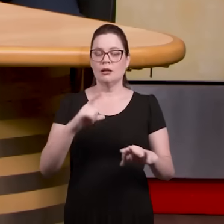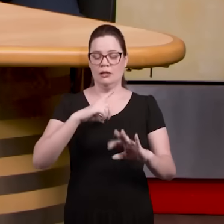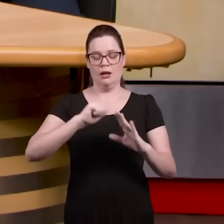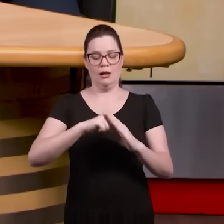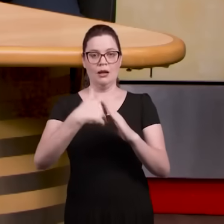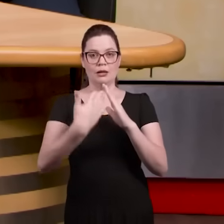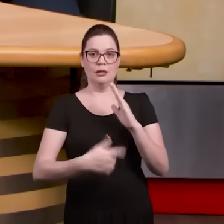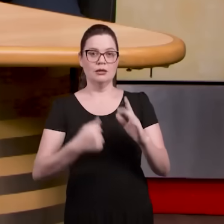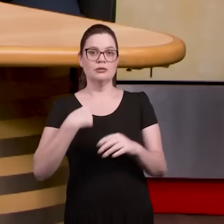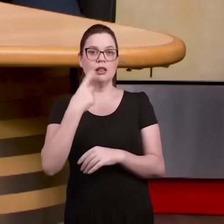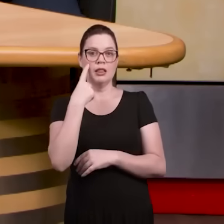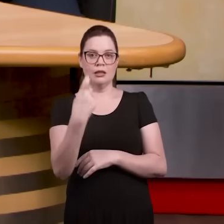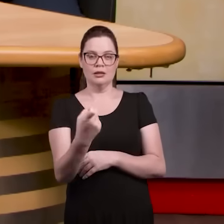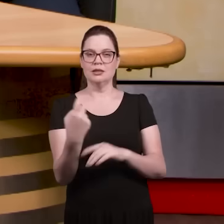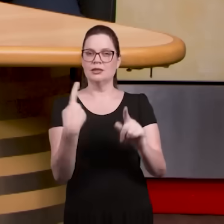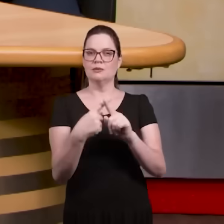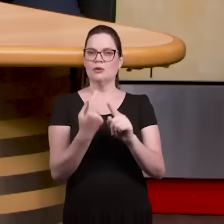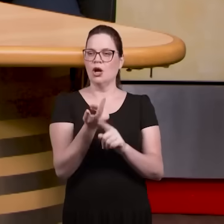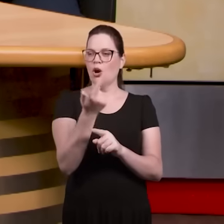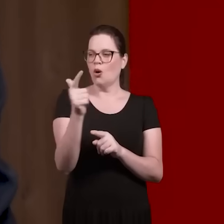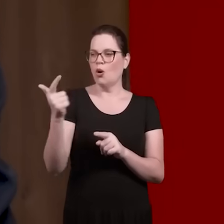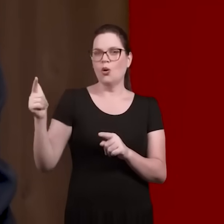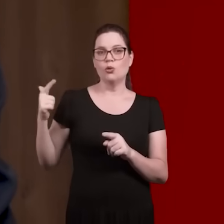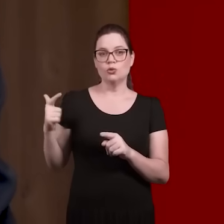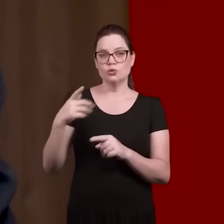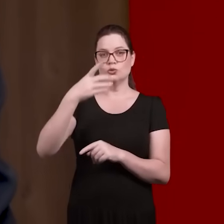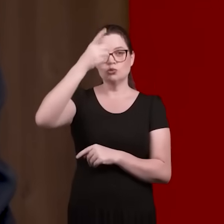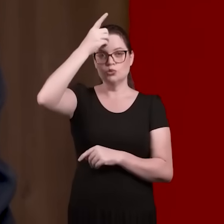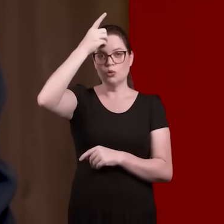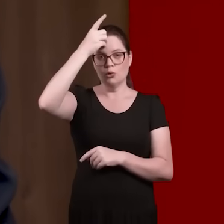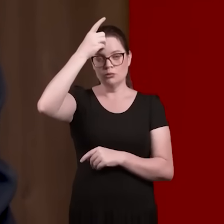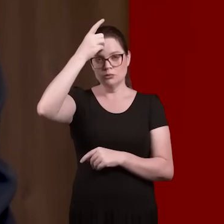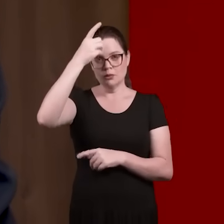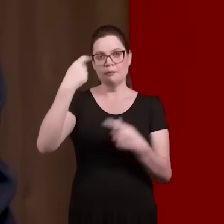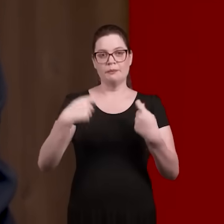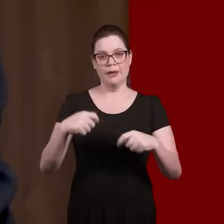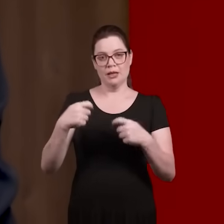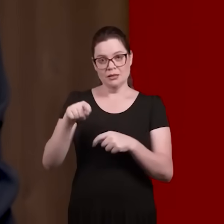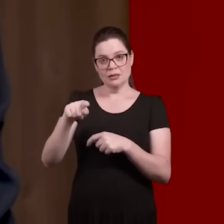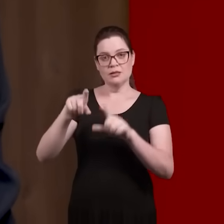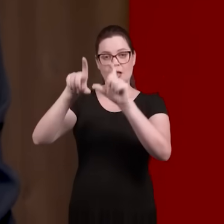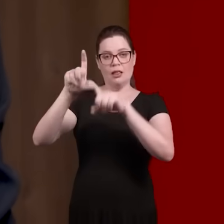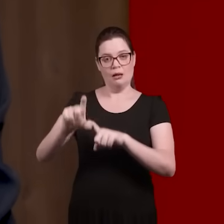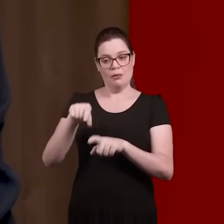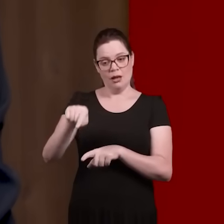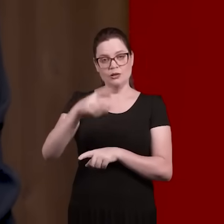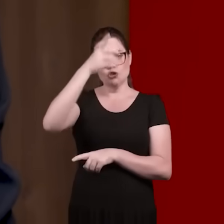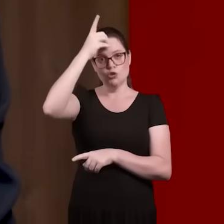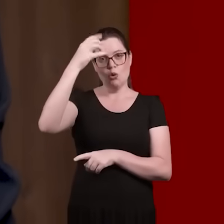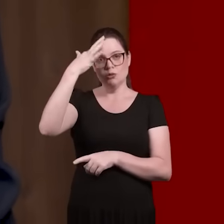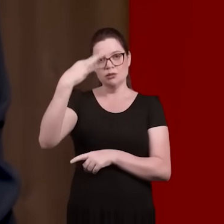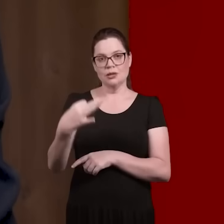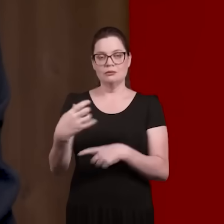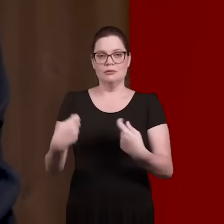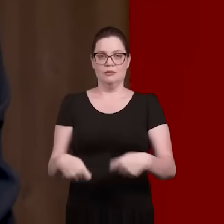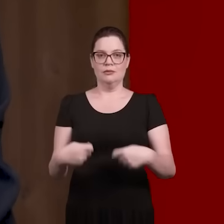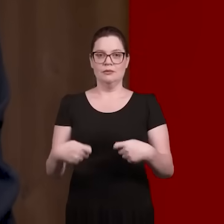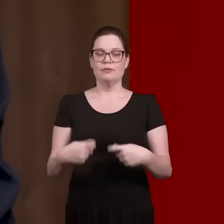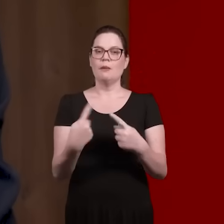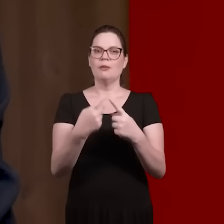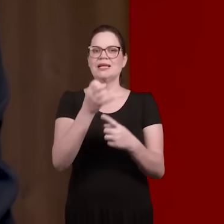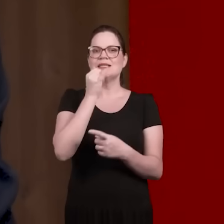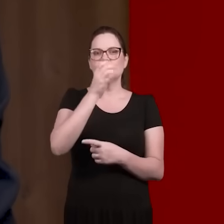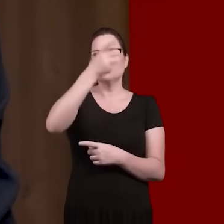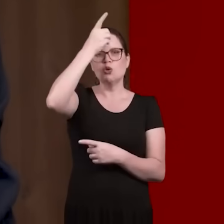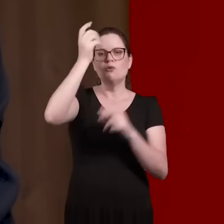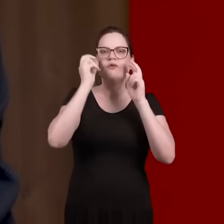ele tem uma característica interessante, porque todos os outros dons precisam passar por ele. Sim. Para ser discernido se